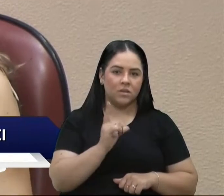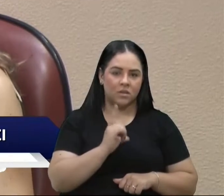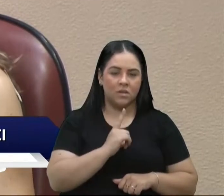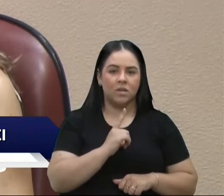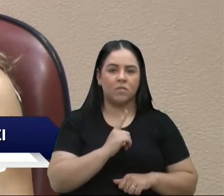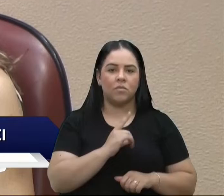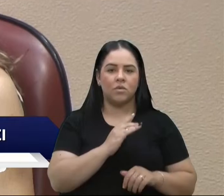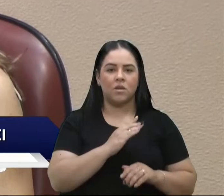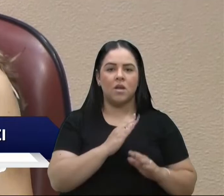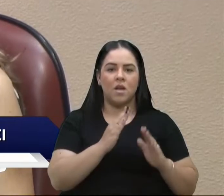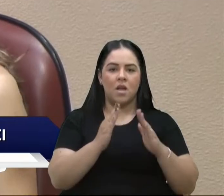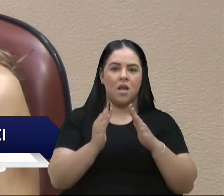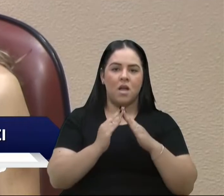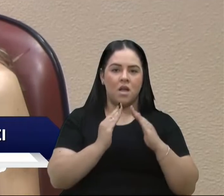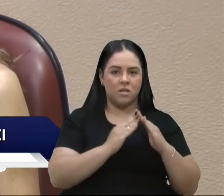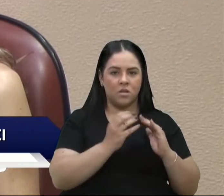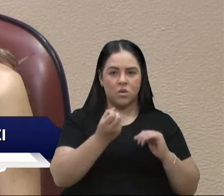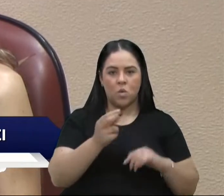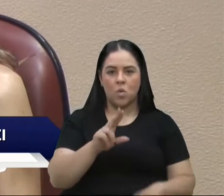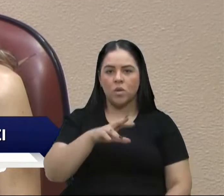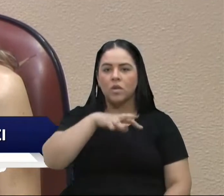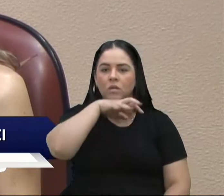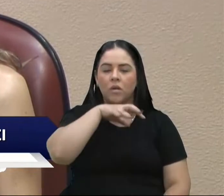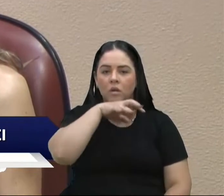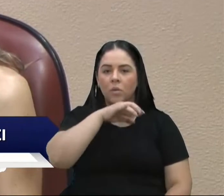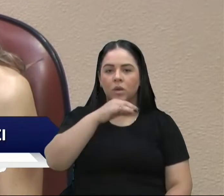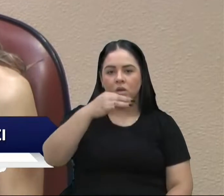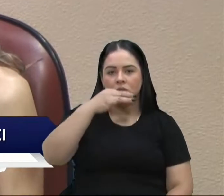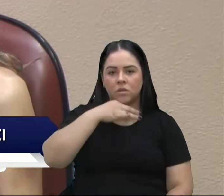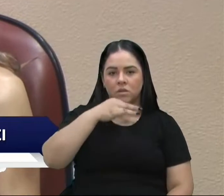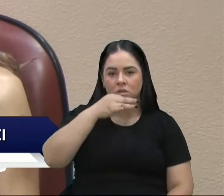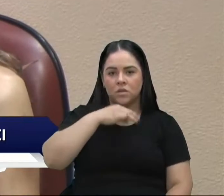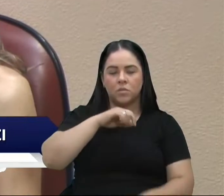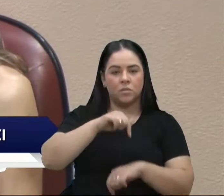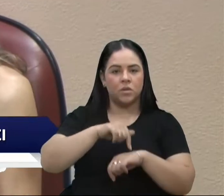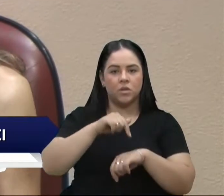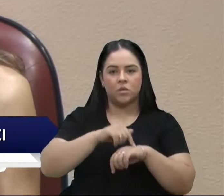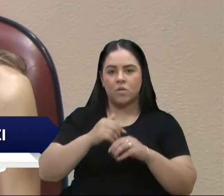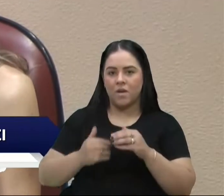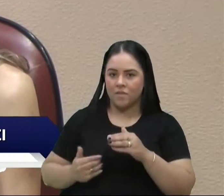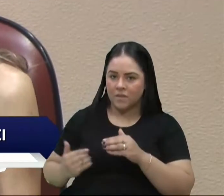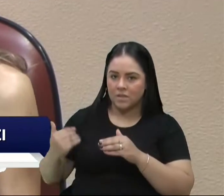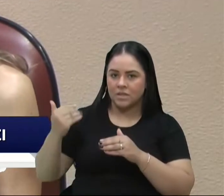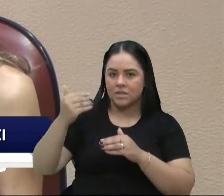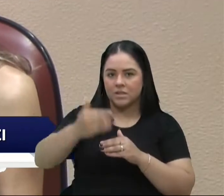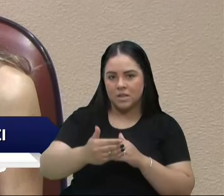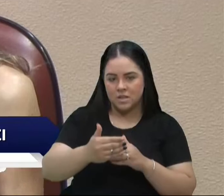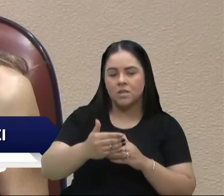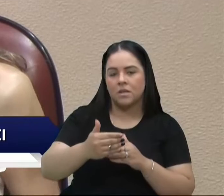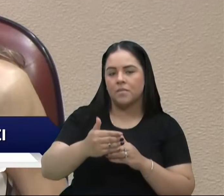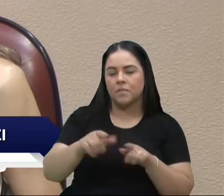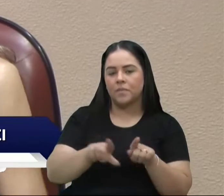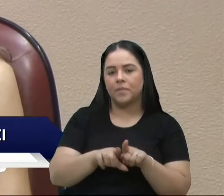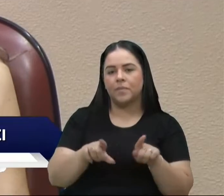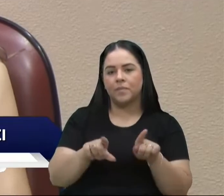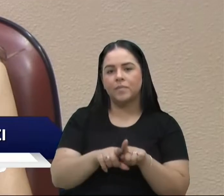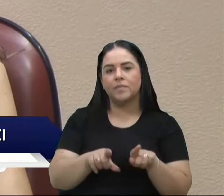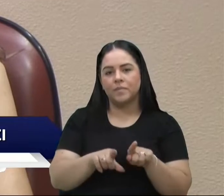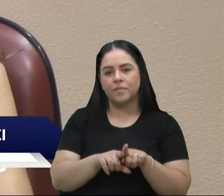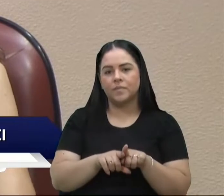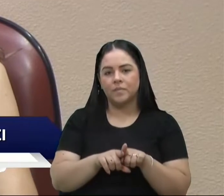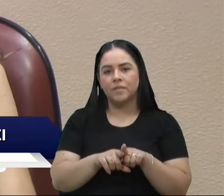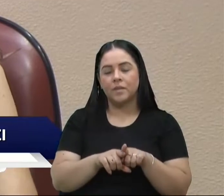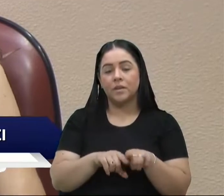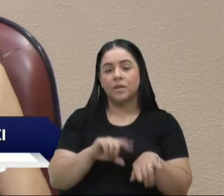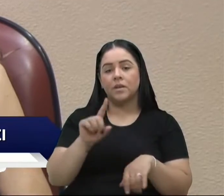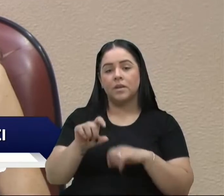ou terrenos. E Caxias já estava numa fase bem avançada de negociação nesse sentido, e esta